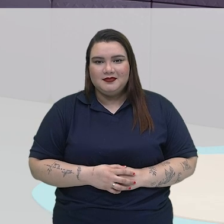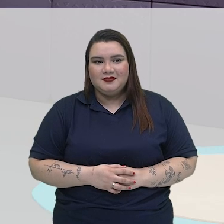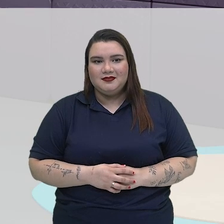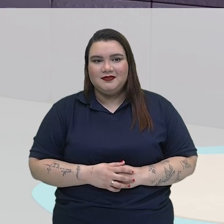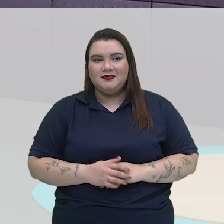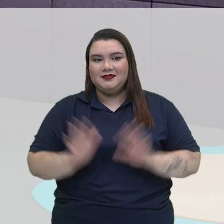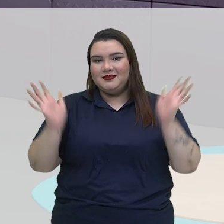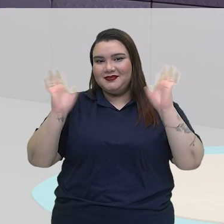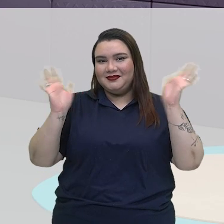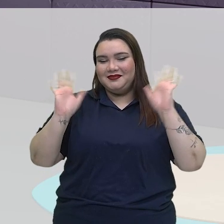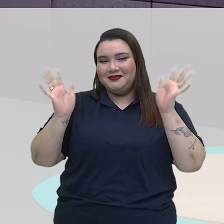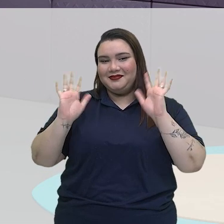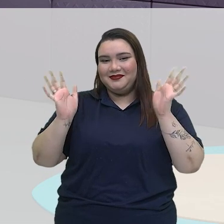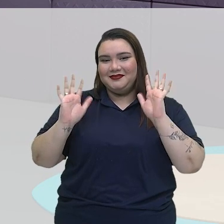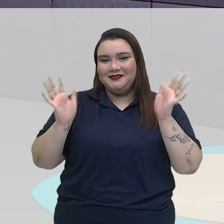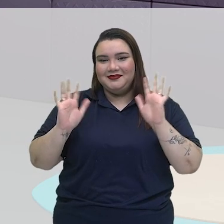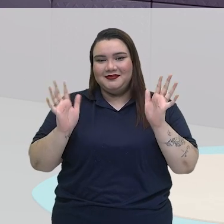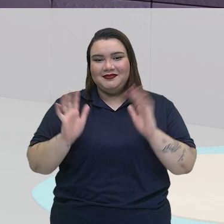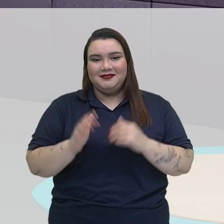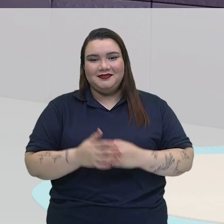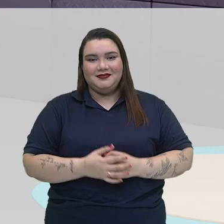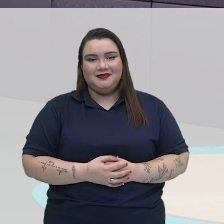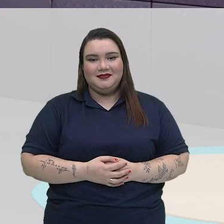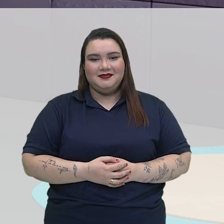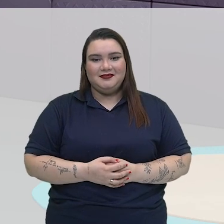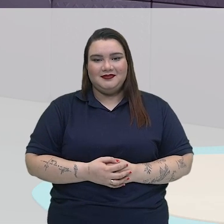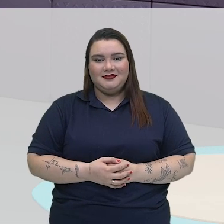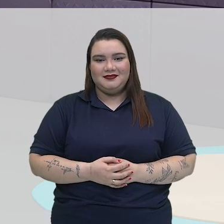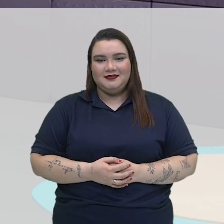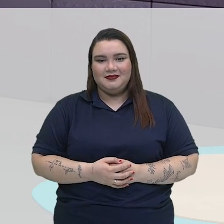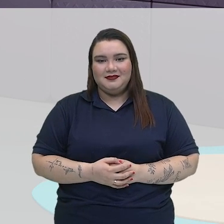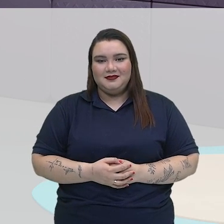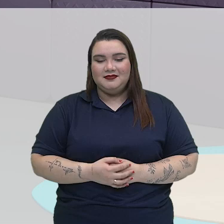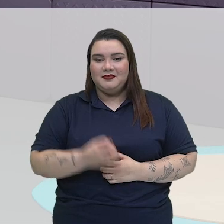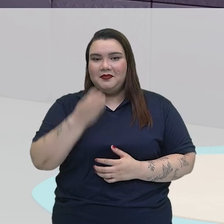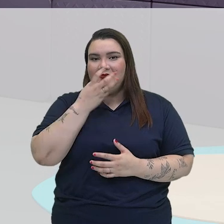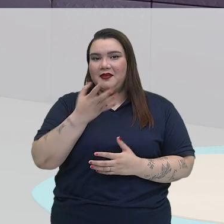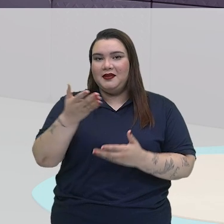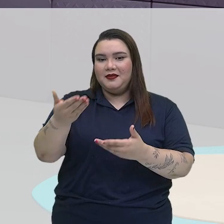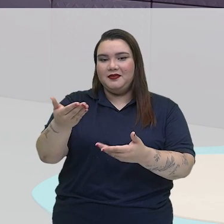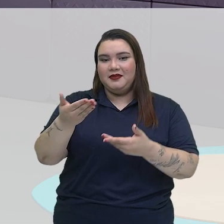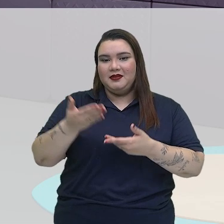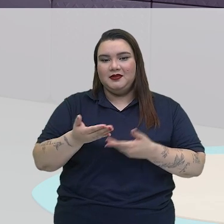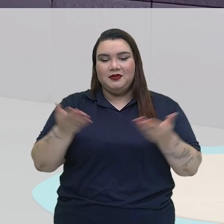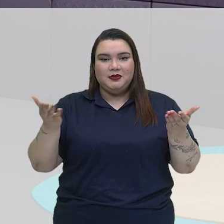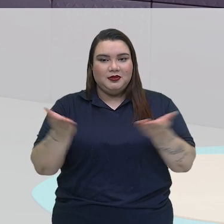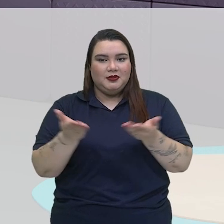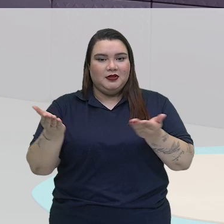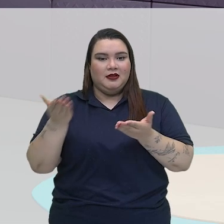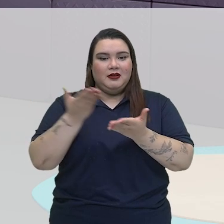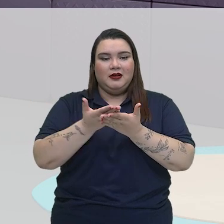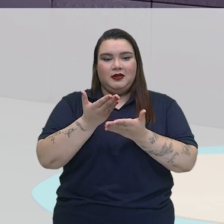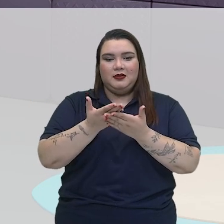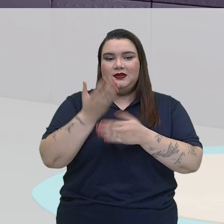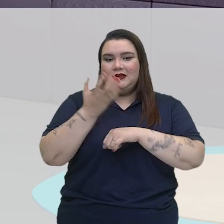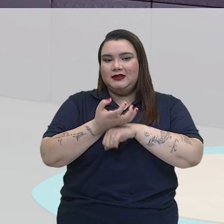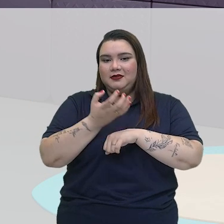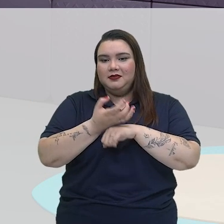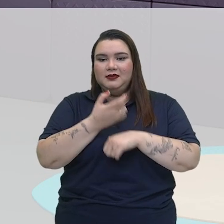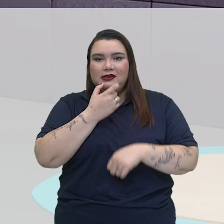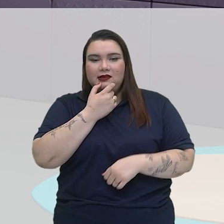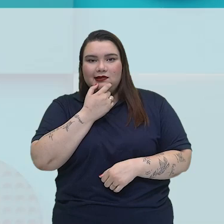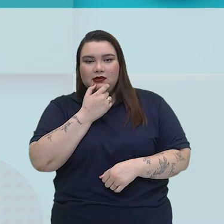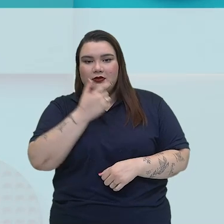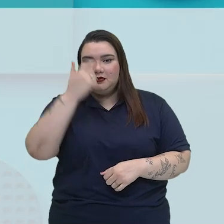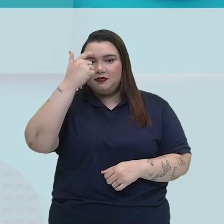Hello everyone, you're welcome to one more English class. Sejam bem-vindos a mais uma aula de língua